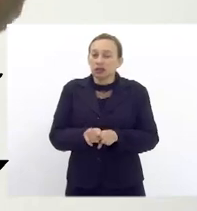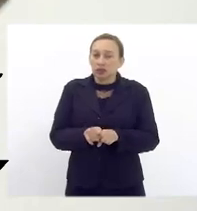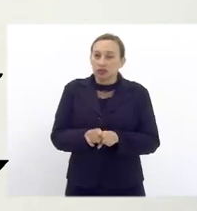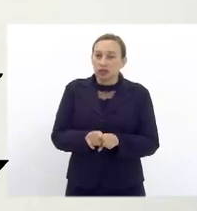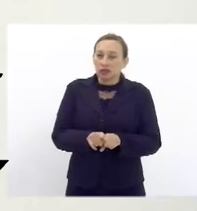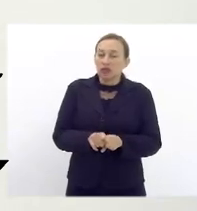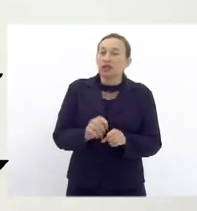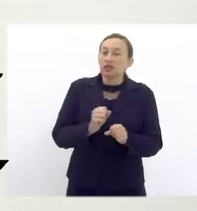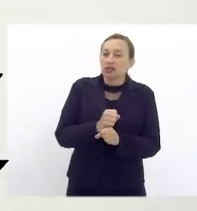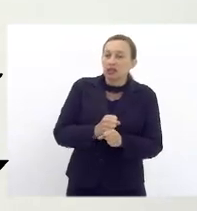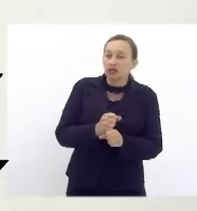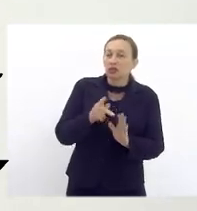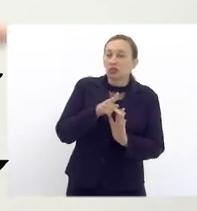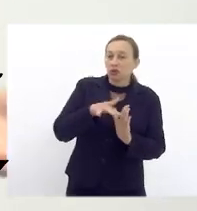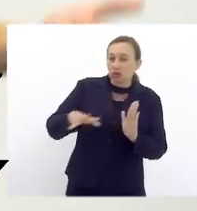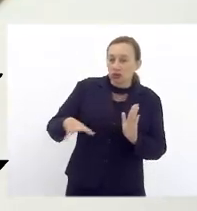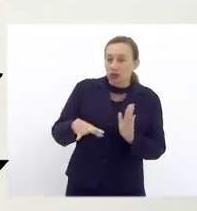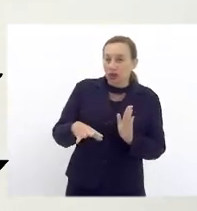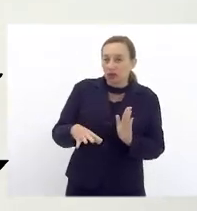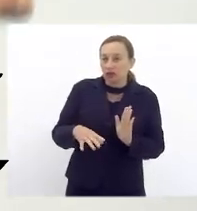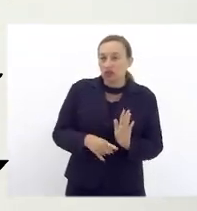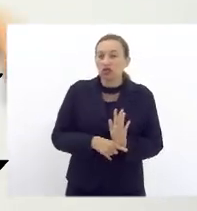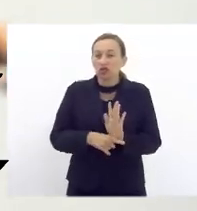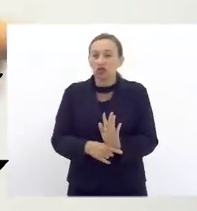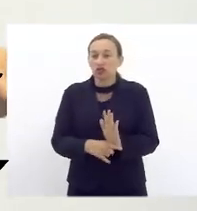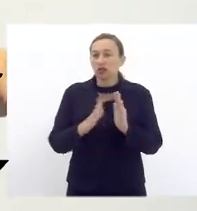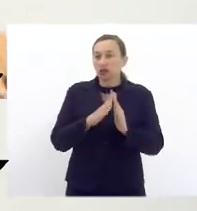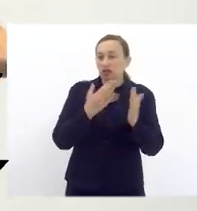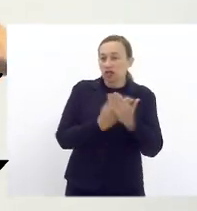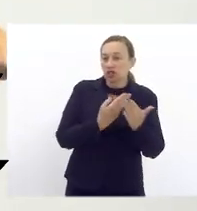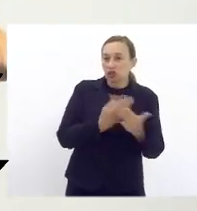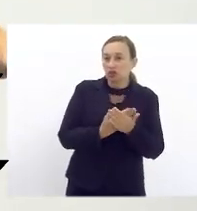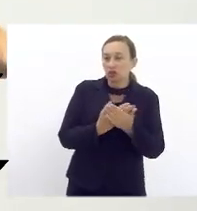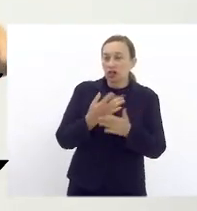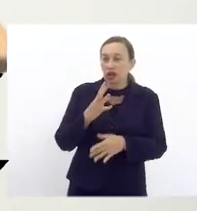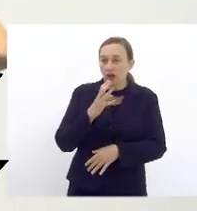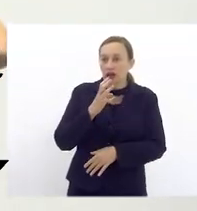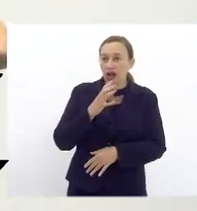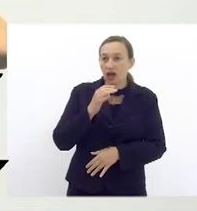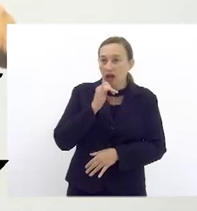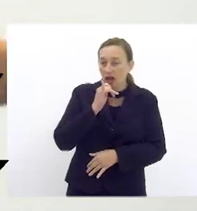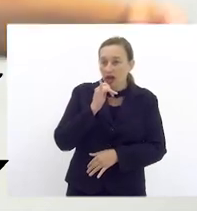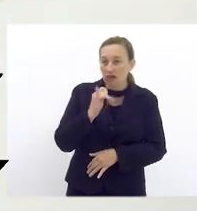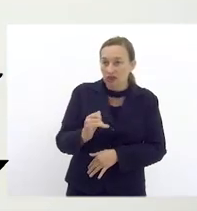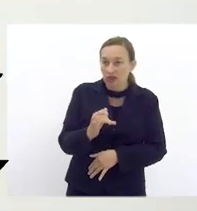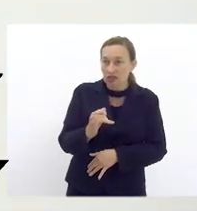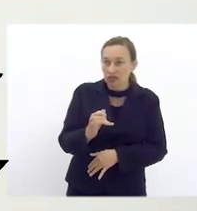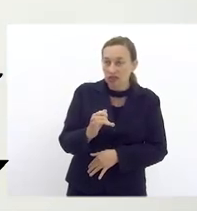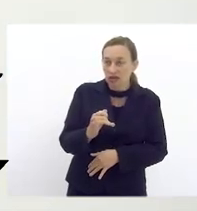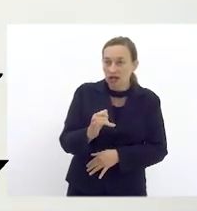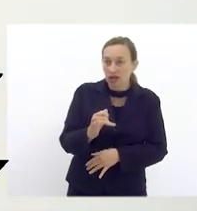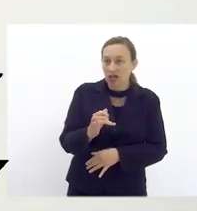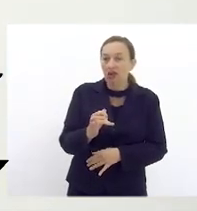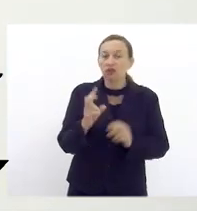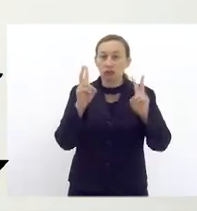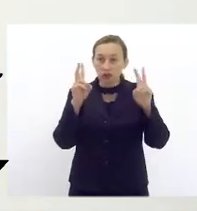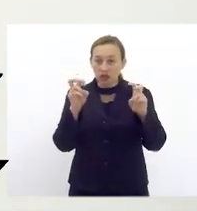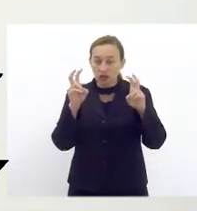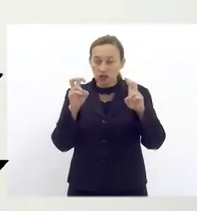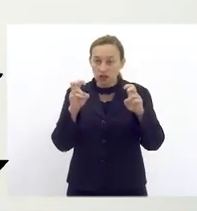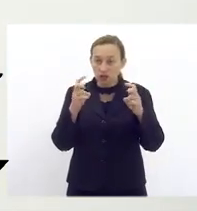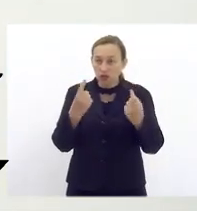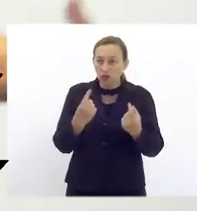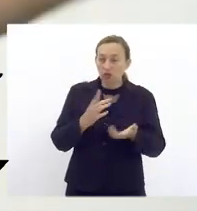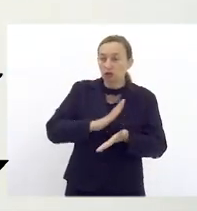ano um protocolo de atendimento onde a escola terá que notificar os casos de intolerância religiosa para que nós tenhamos o número real